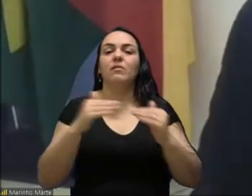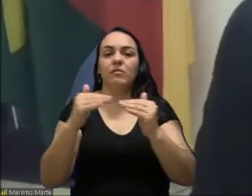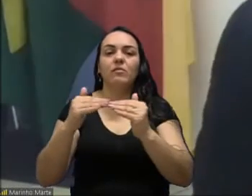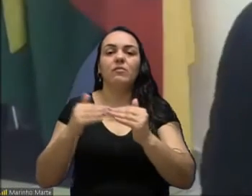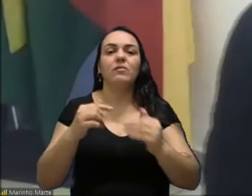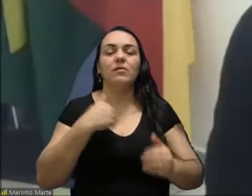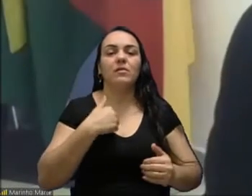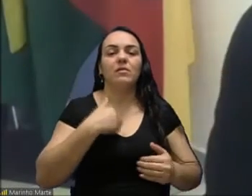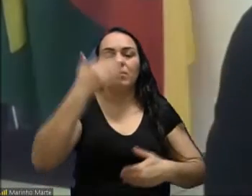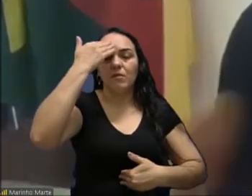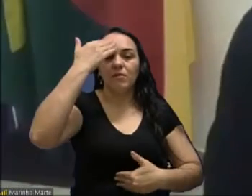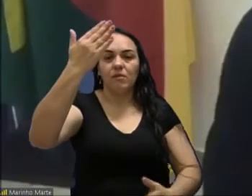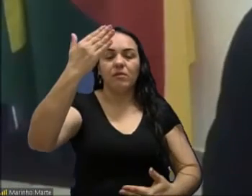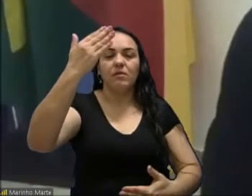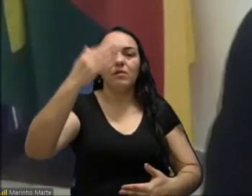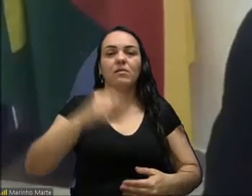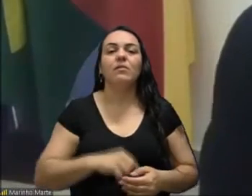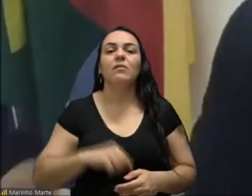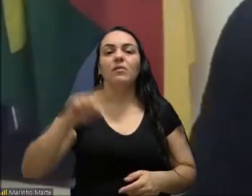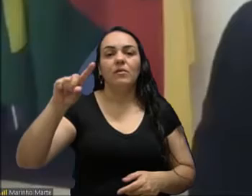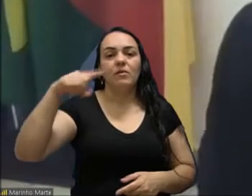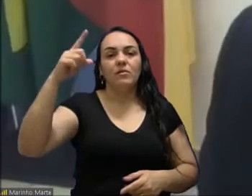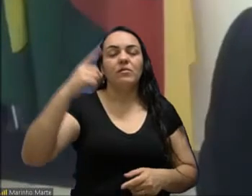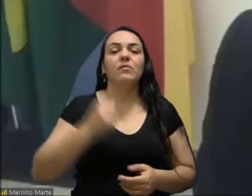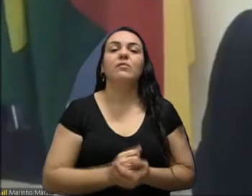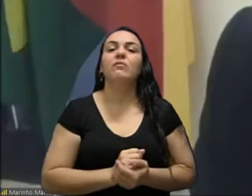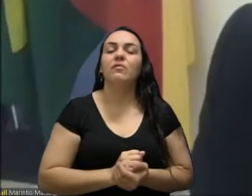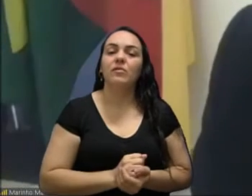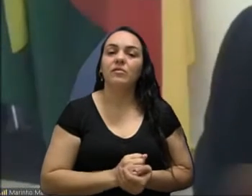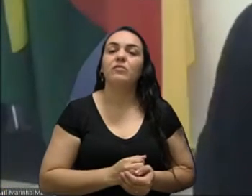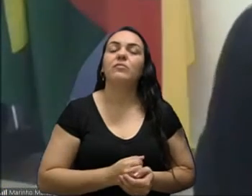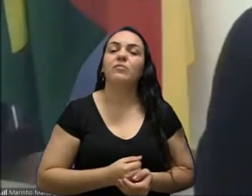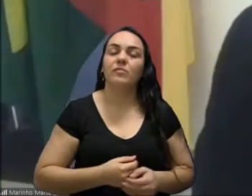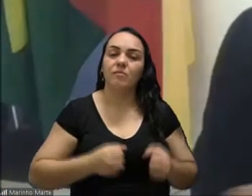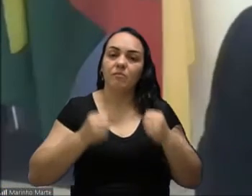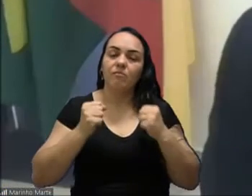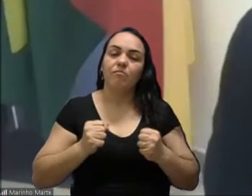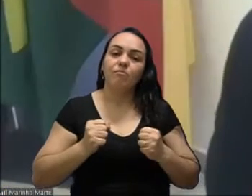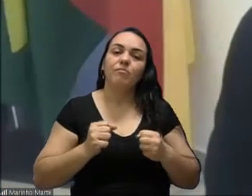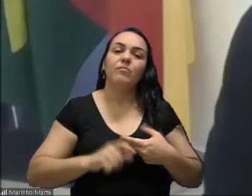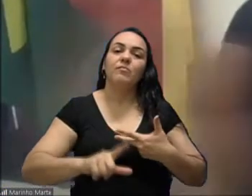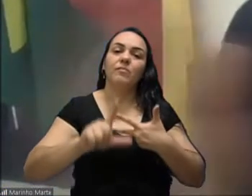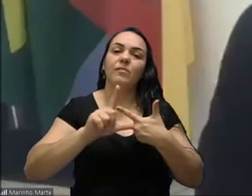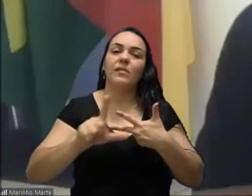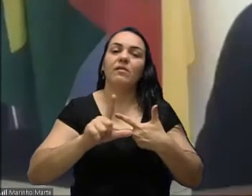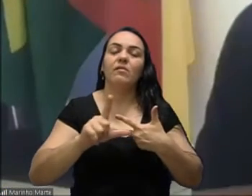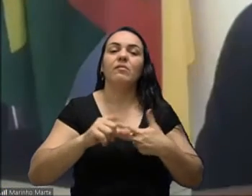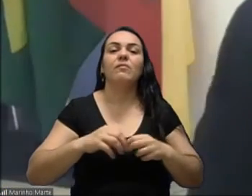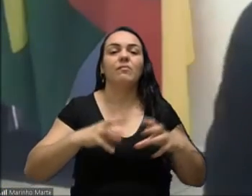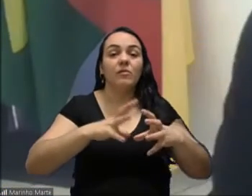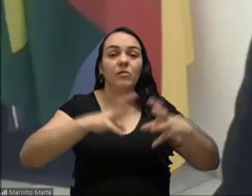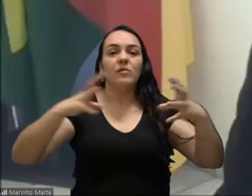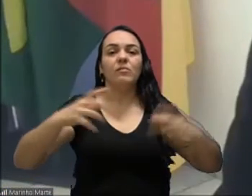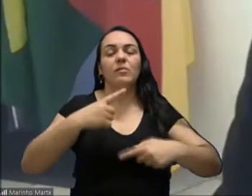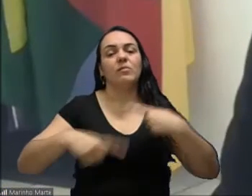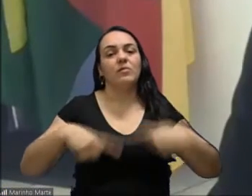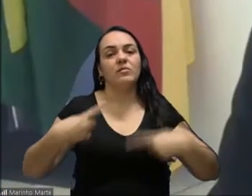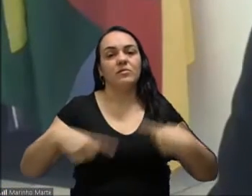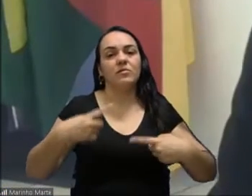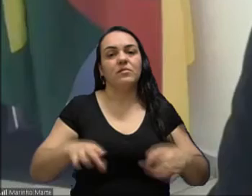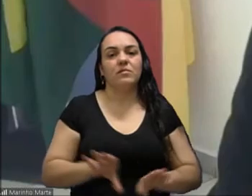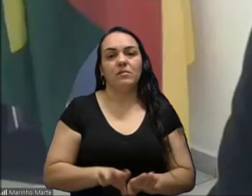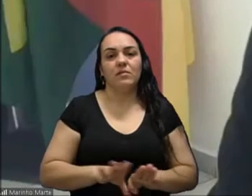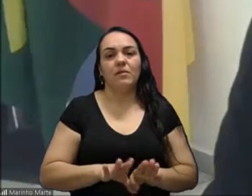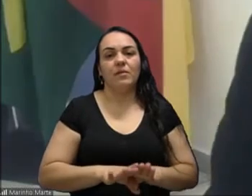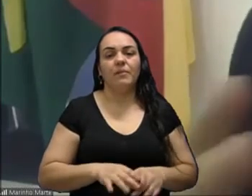agradecido e vejo que o processo legislativo está sendo plenamente ampliado na sua discussão então